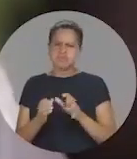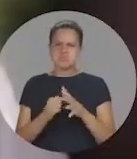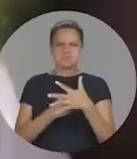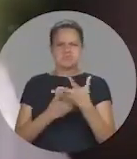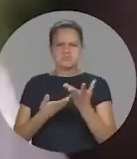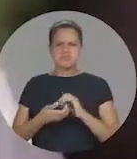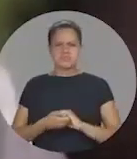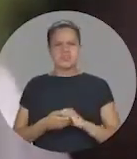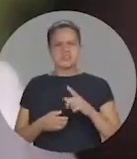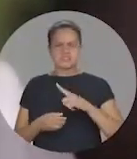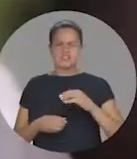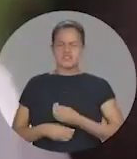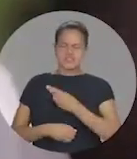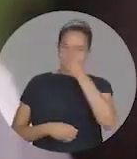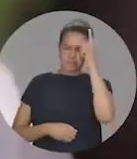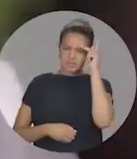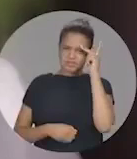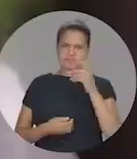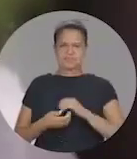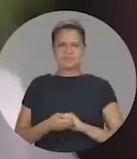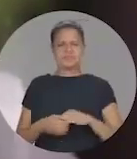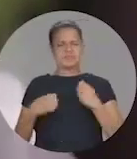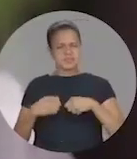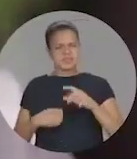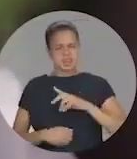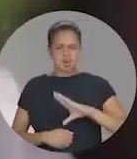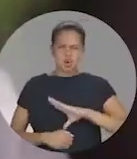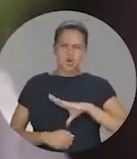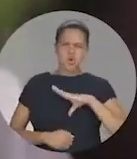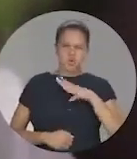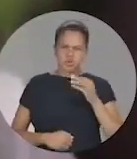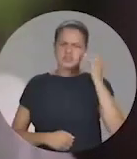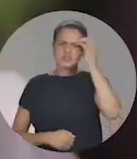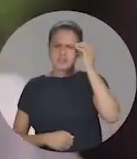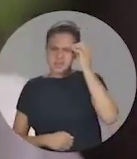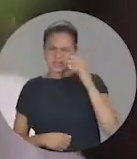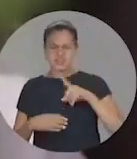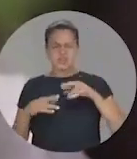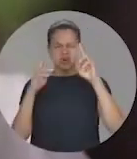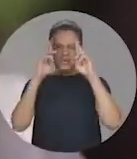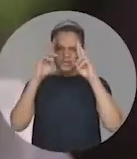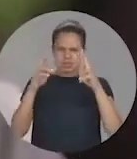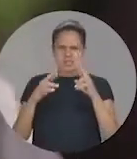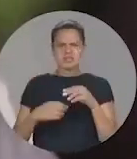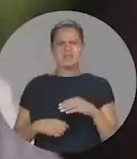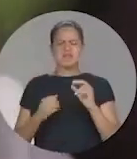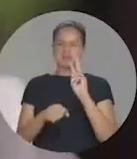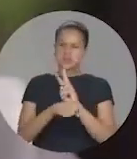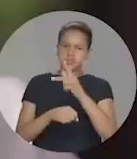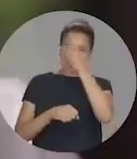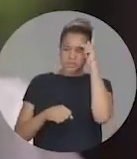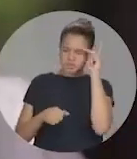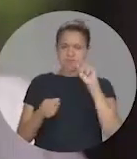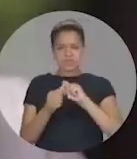a pandemia, que afetaram a vida de todos nós. É preciso ter coragem, ter experiência e ter competência para proteger as pessoas